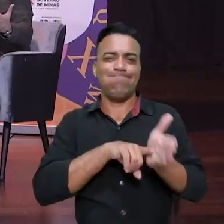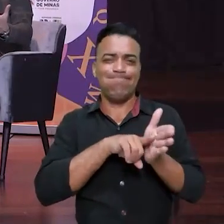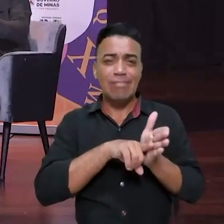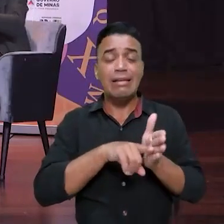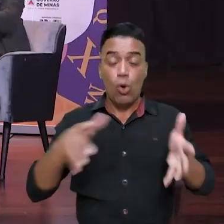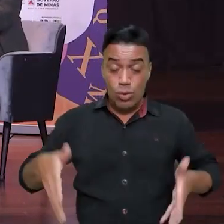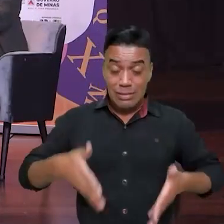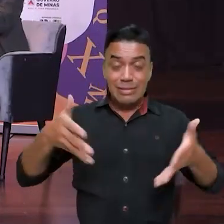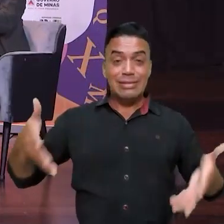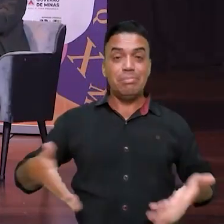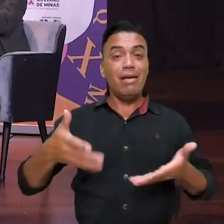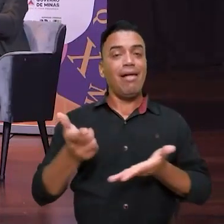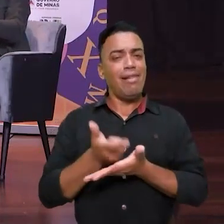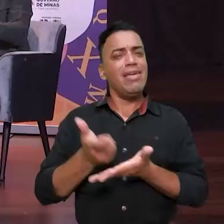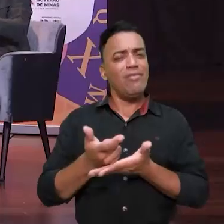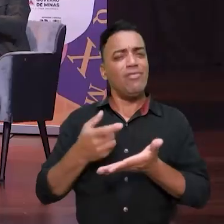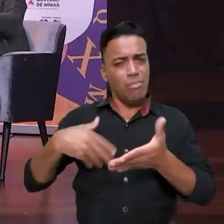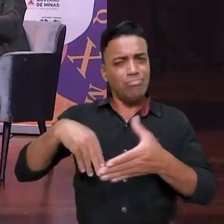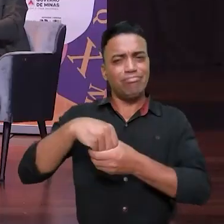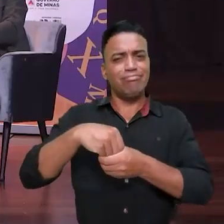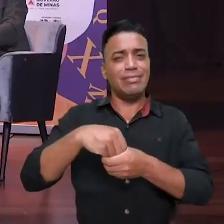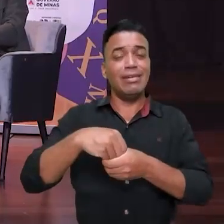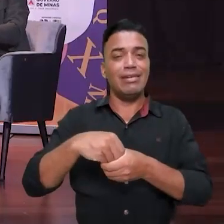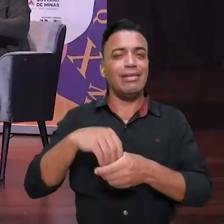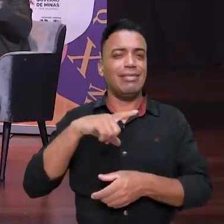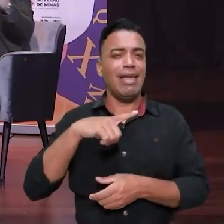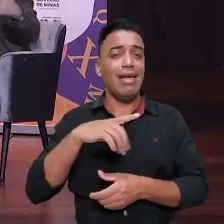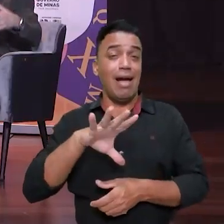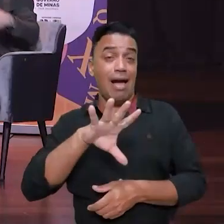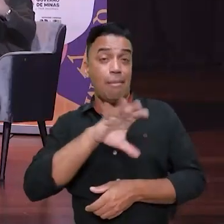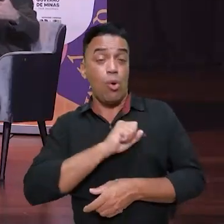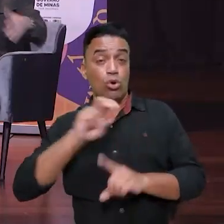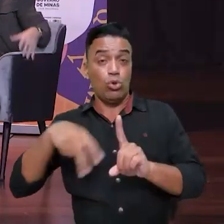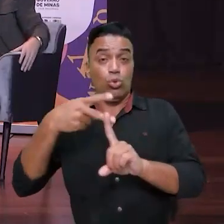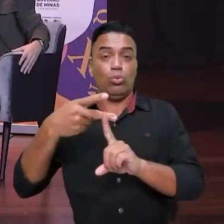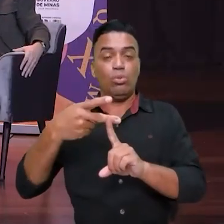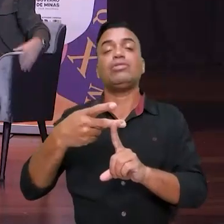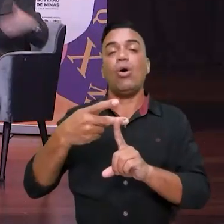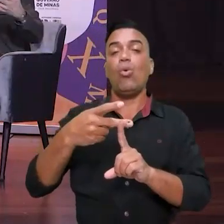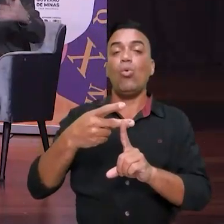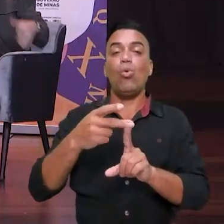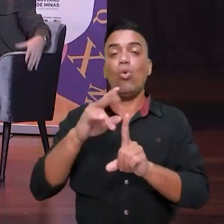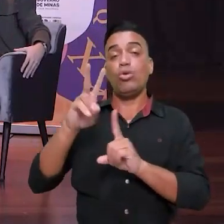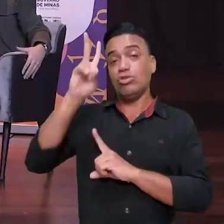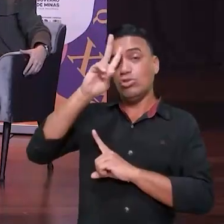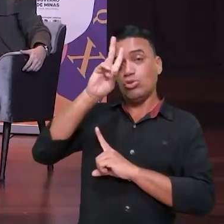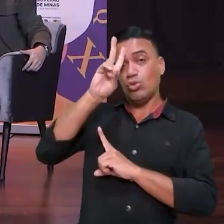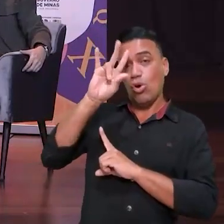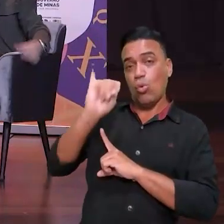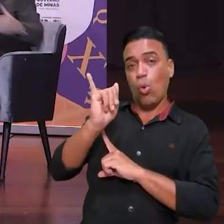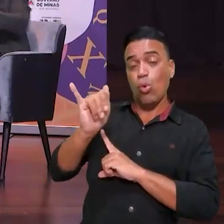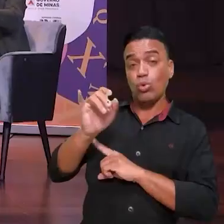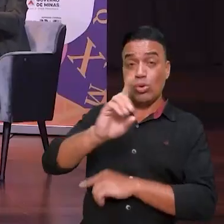isso inspira muito no livro, a gente vai entrar nisso. Tem o Amor e o Seu Duplo, que é um conto inspirado também num encontro com um delegado